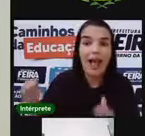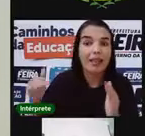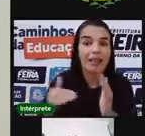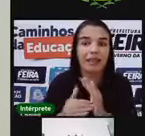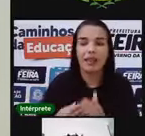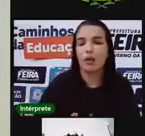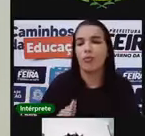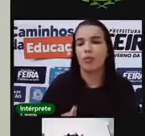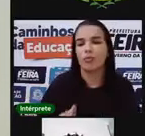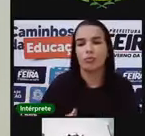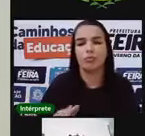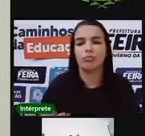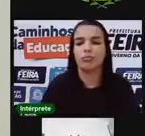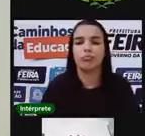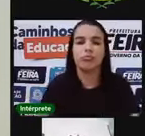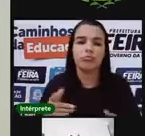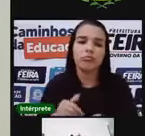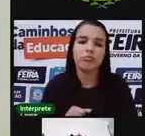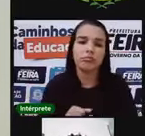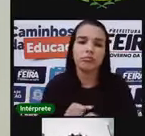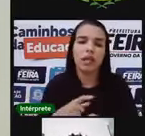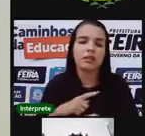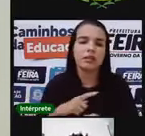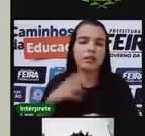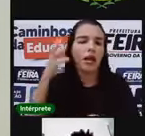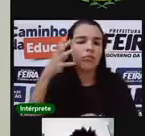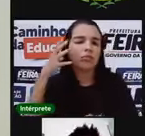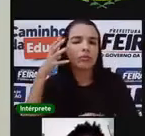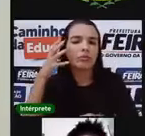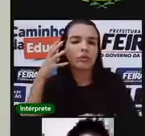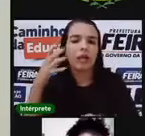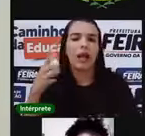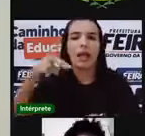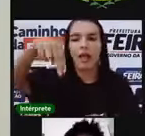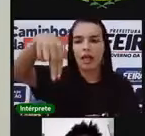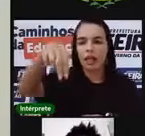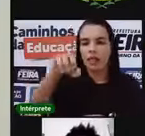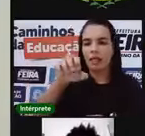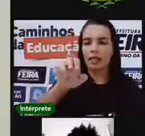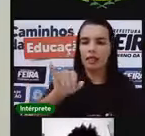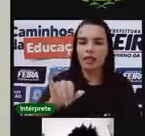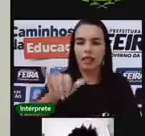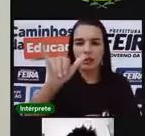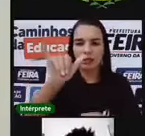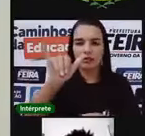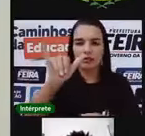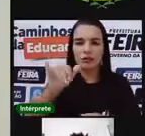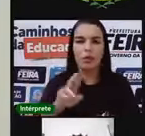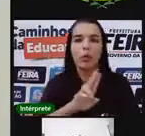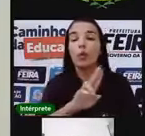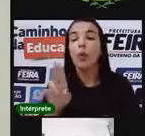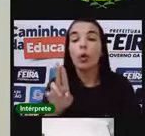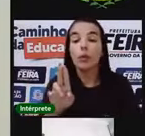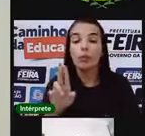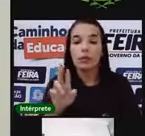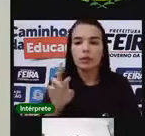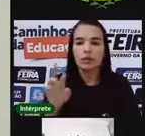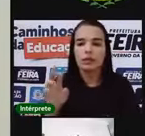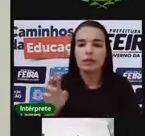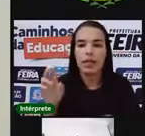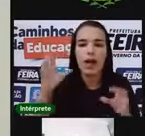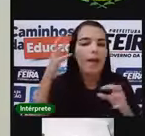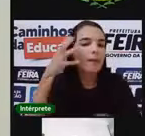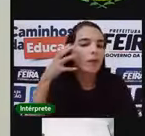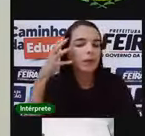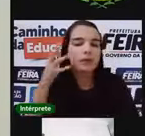E aí fica uma dica, tem uma música de Ney Matogrosso, é A Rosa de Hiroshima. Se você acessar, você vai